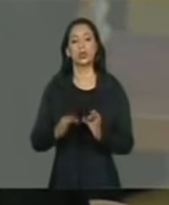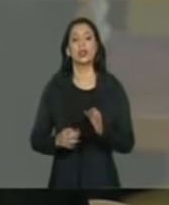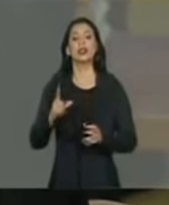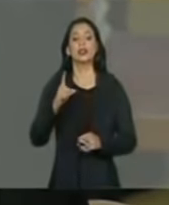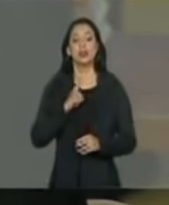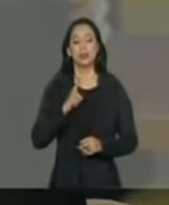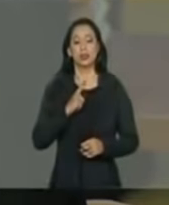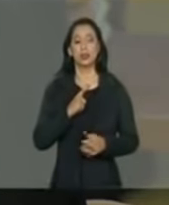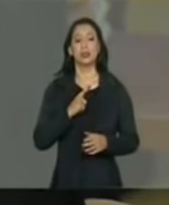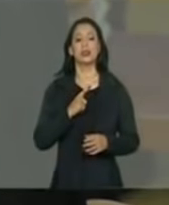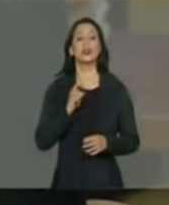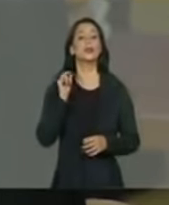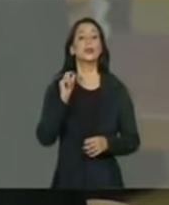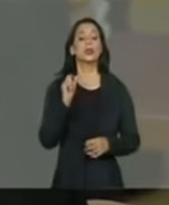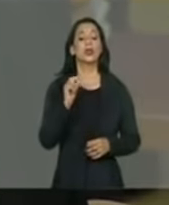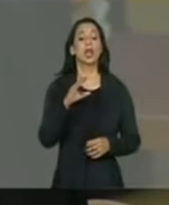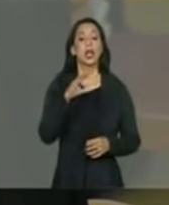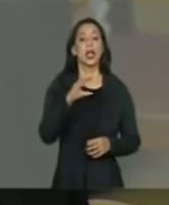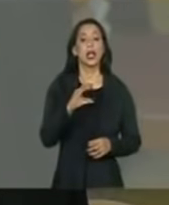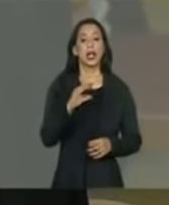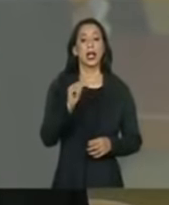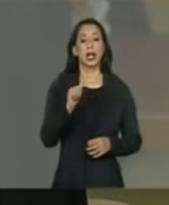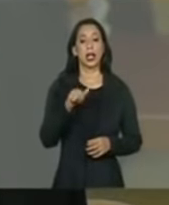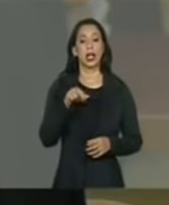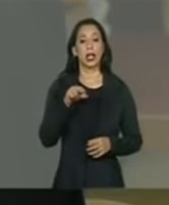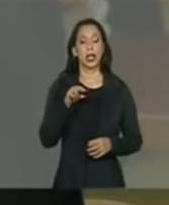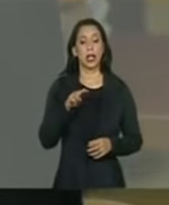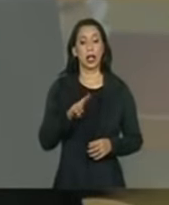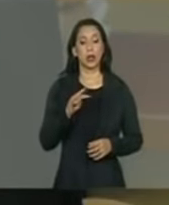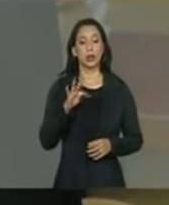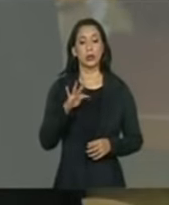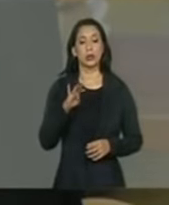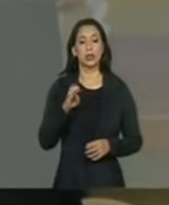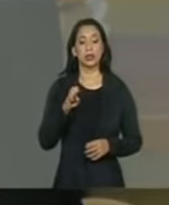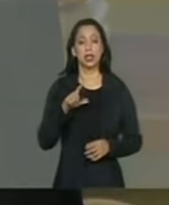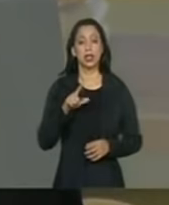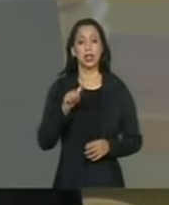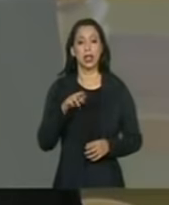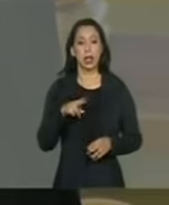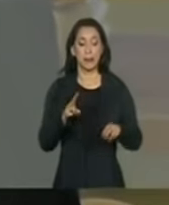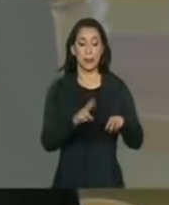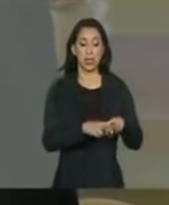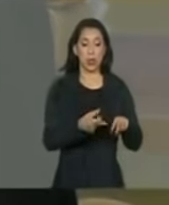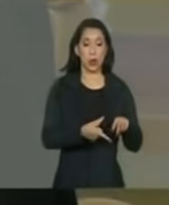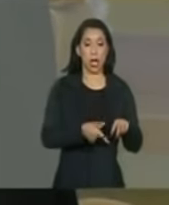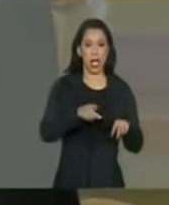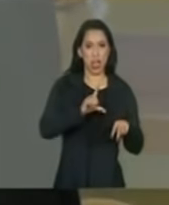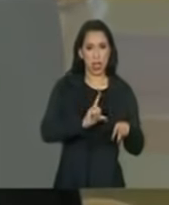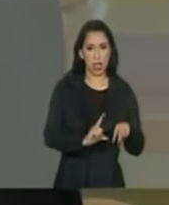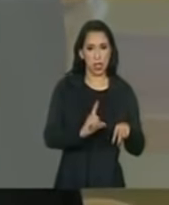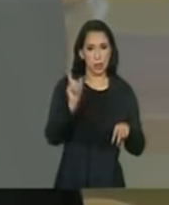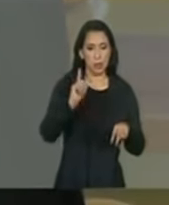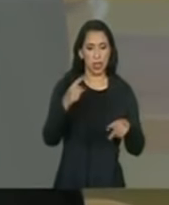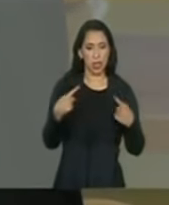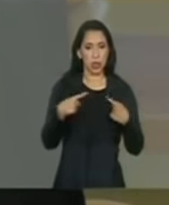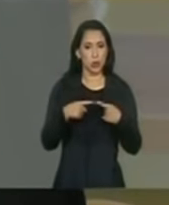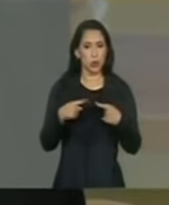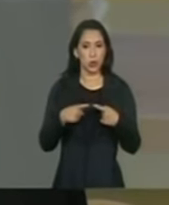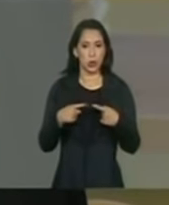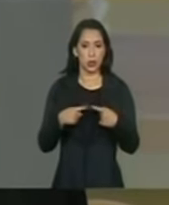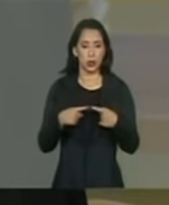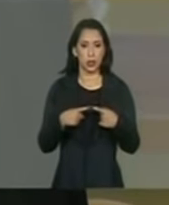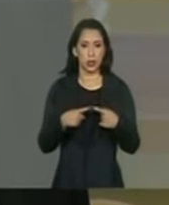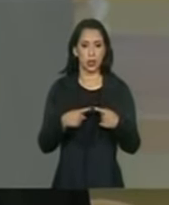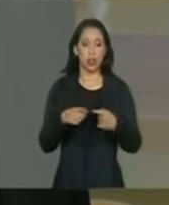caráter cautelar a denominada execução antecipada não se concilia diz a